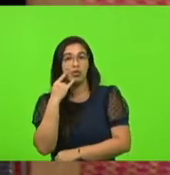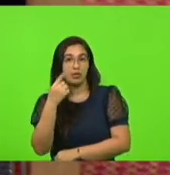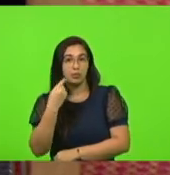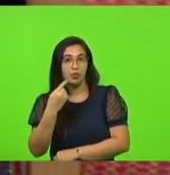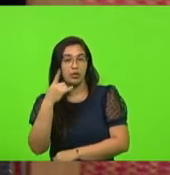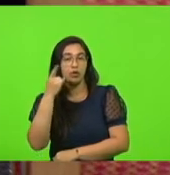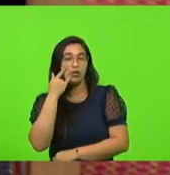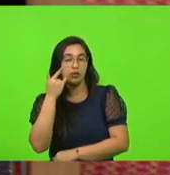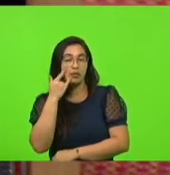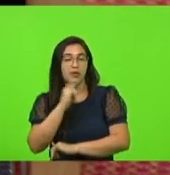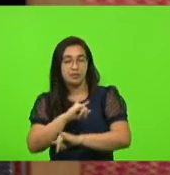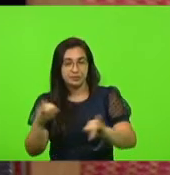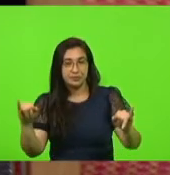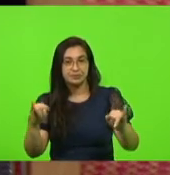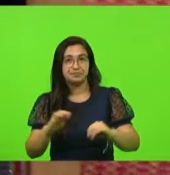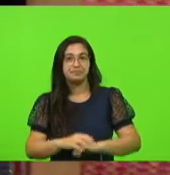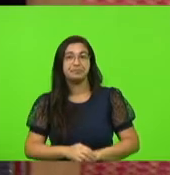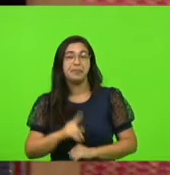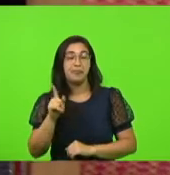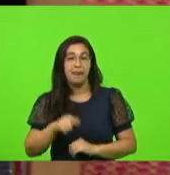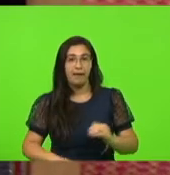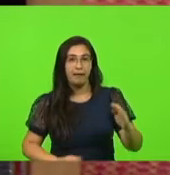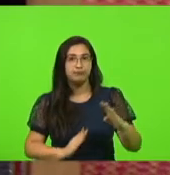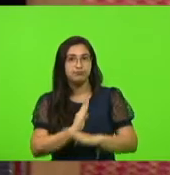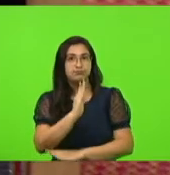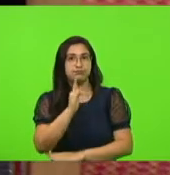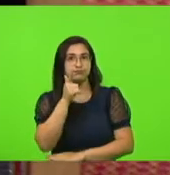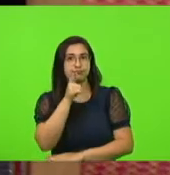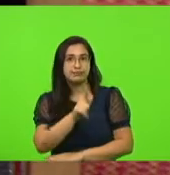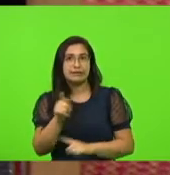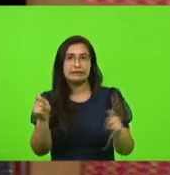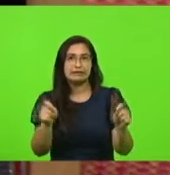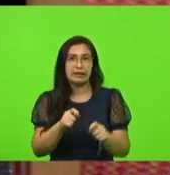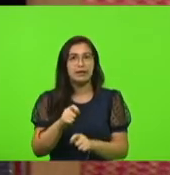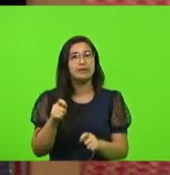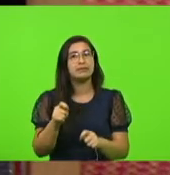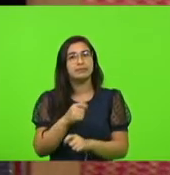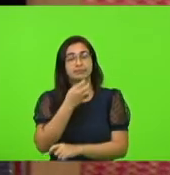importante, é um resgate, é um avanço, é